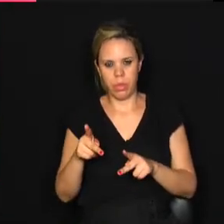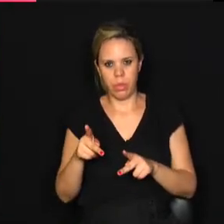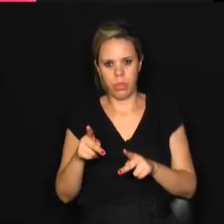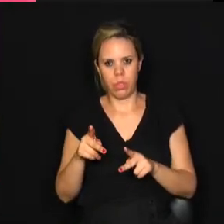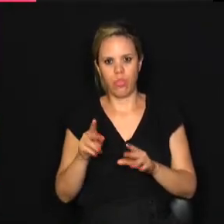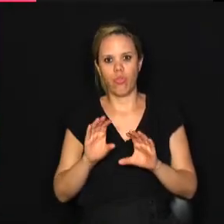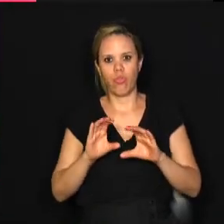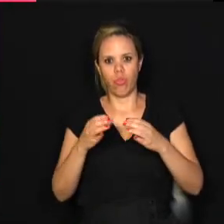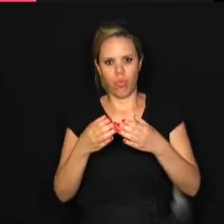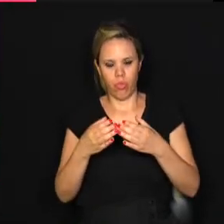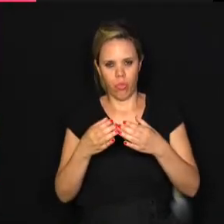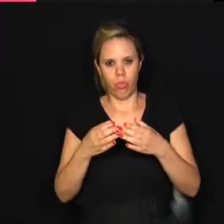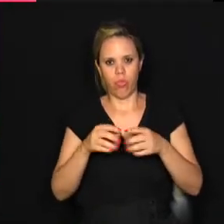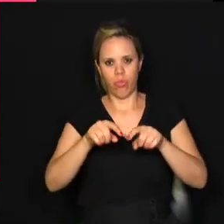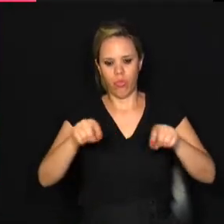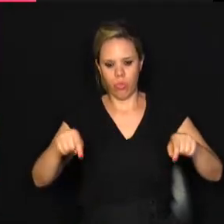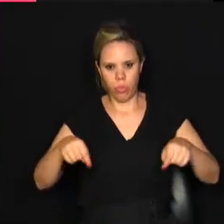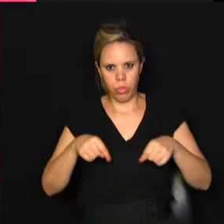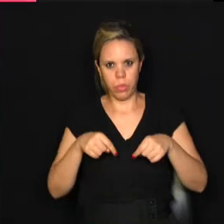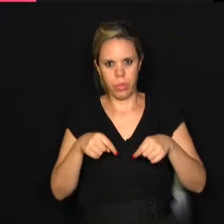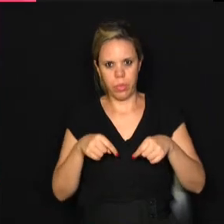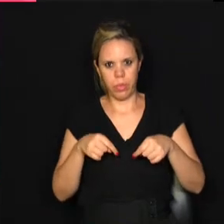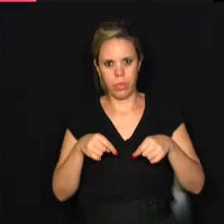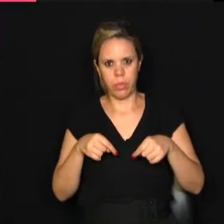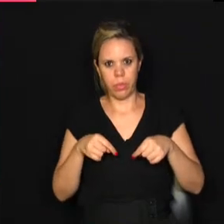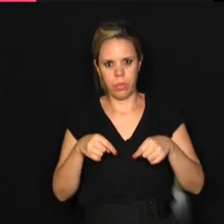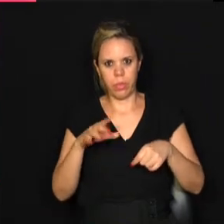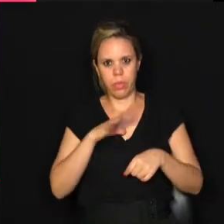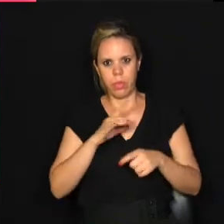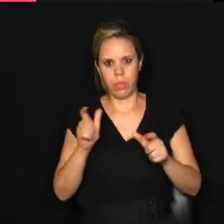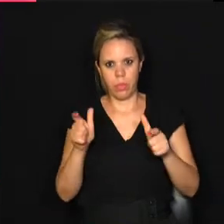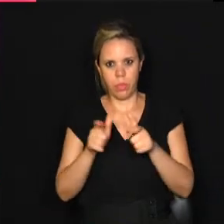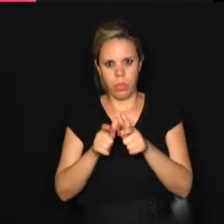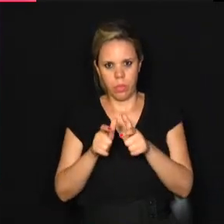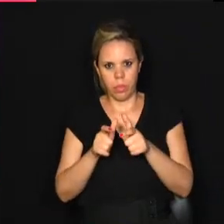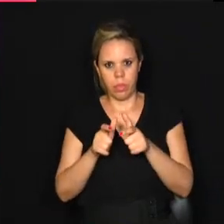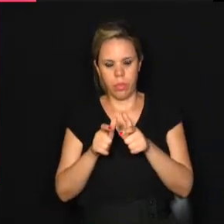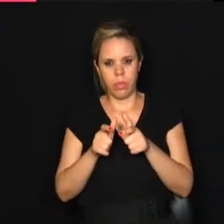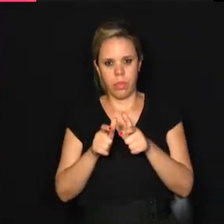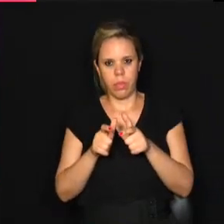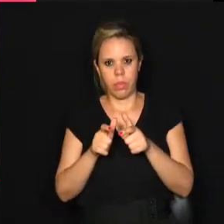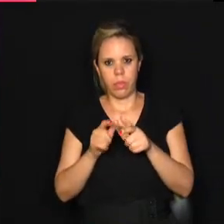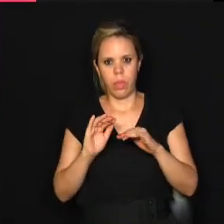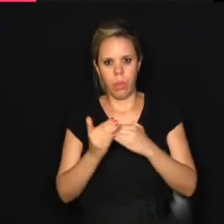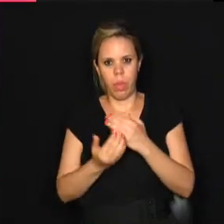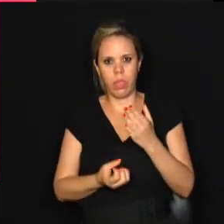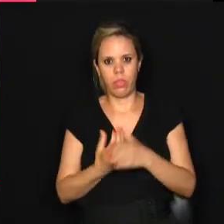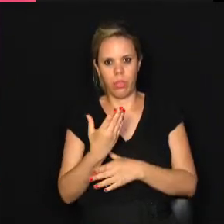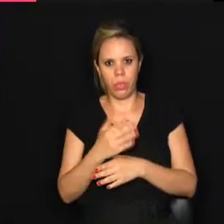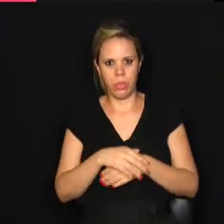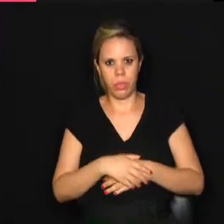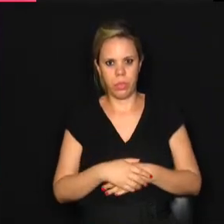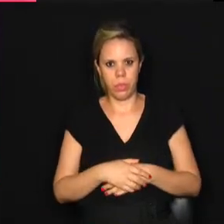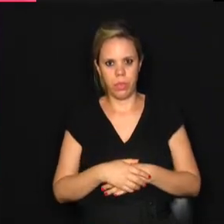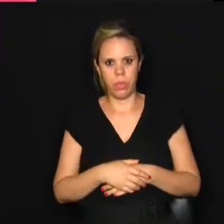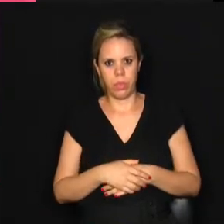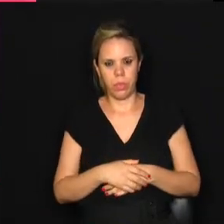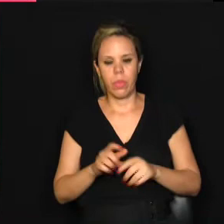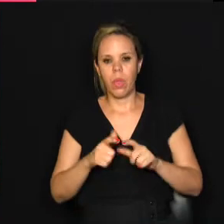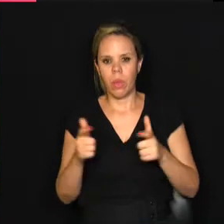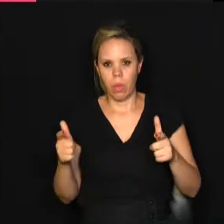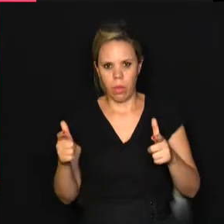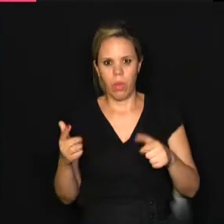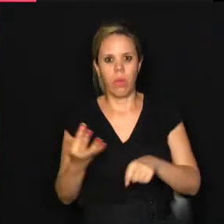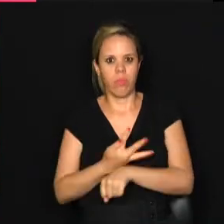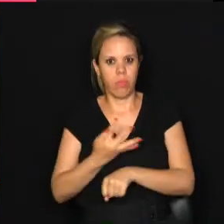condomínios, os terrenos das cidades pequenas, os bairros que surgiram, aumentou a